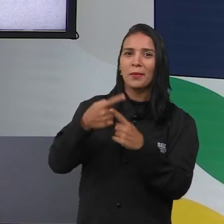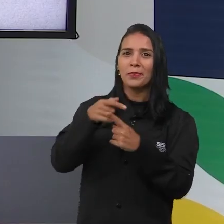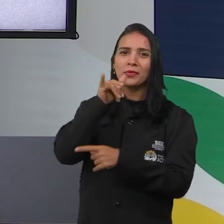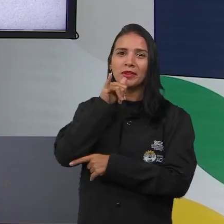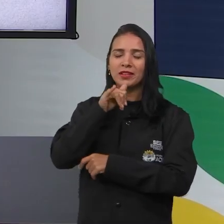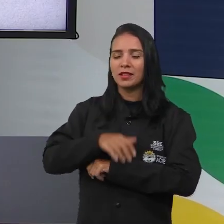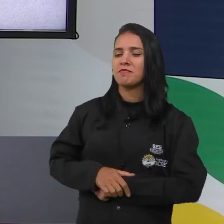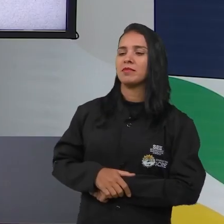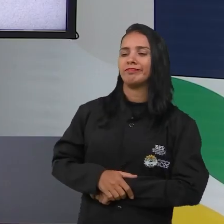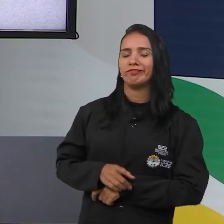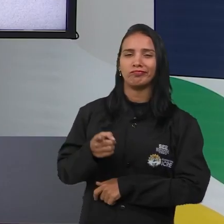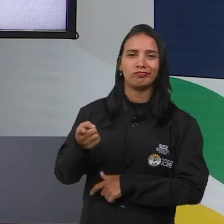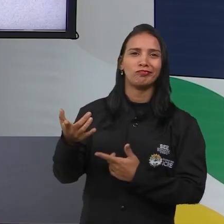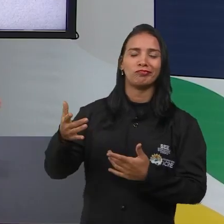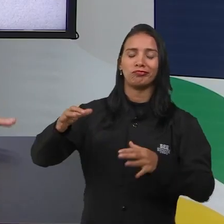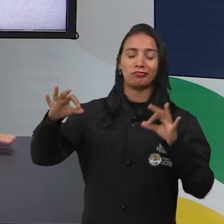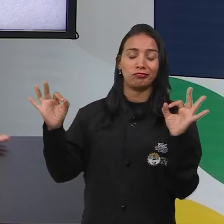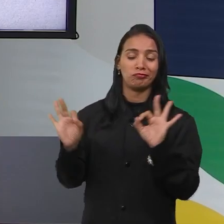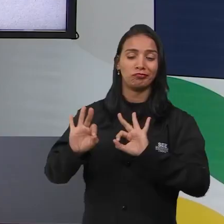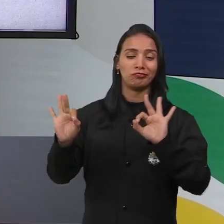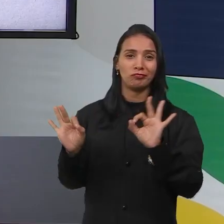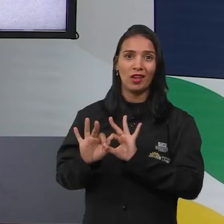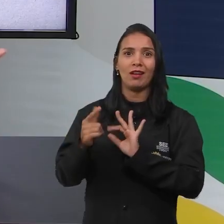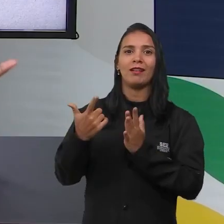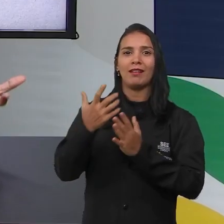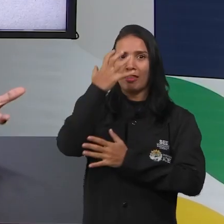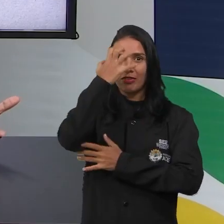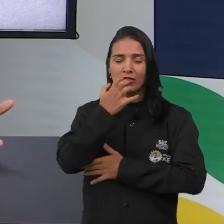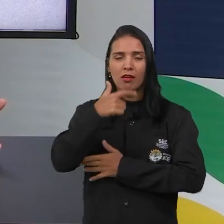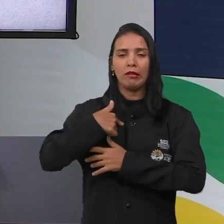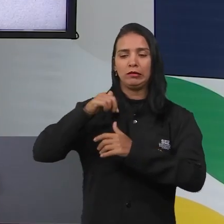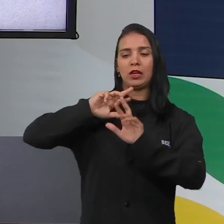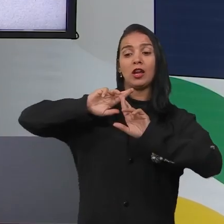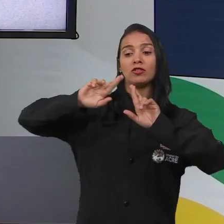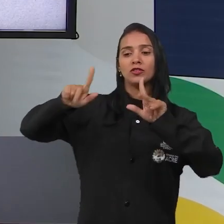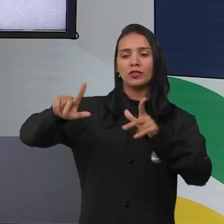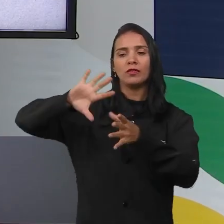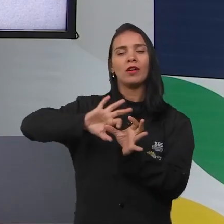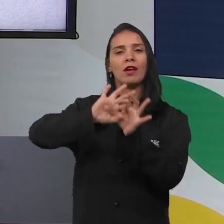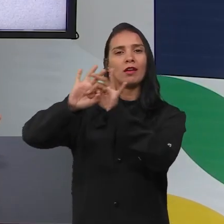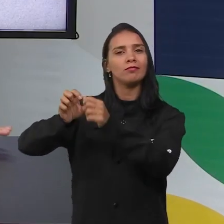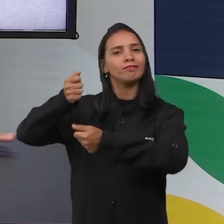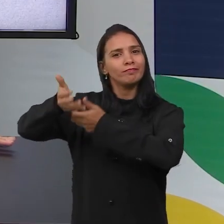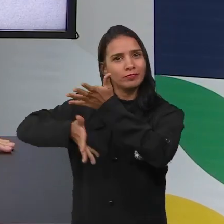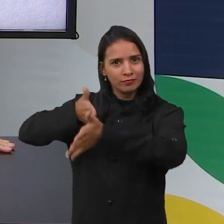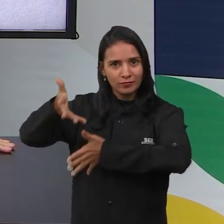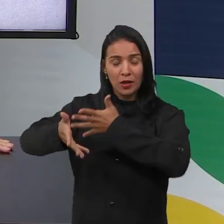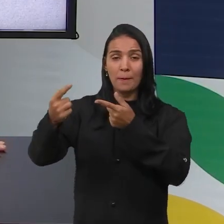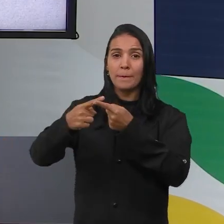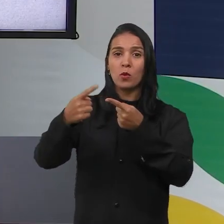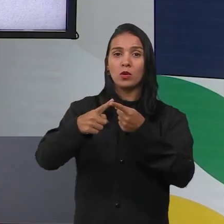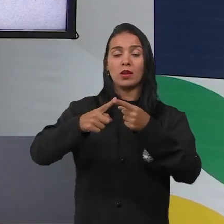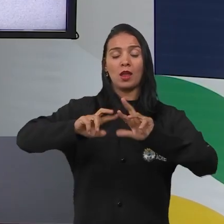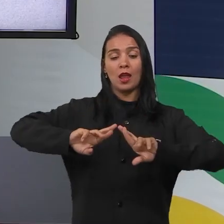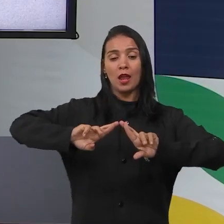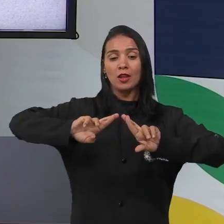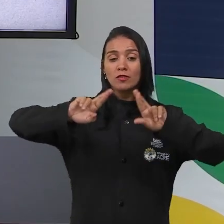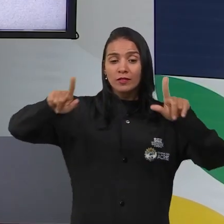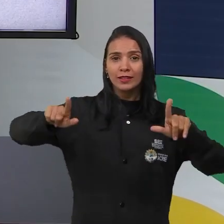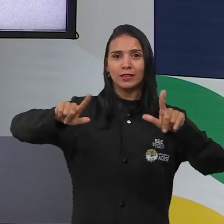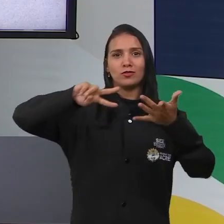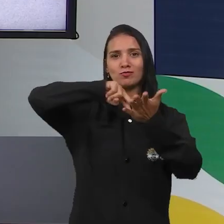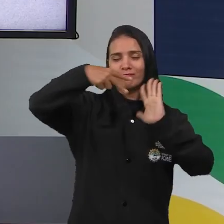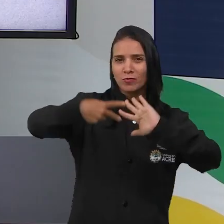com a cara mais fechada, você centraliza mais esse processo enunciativo, então você